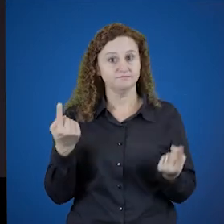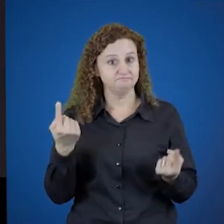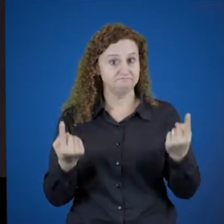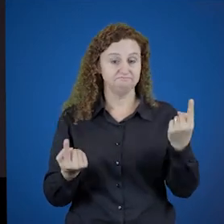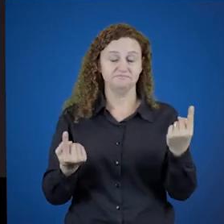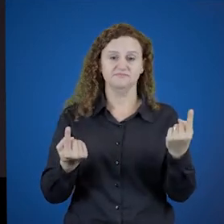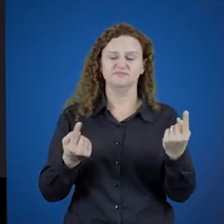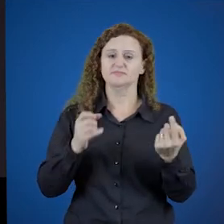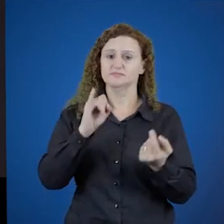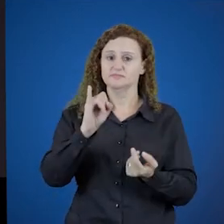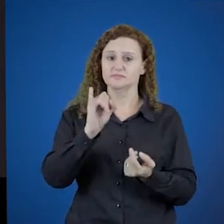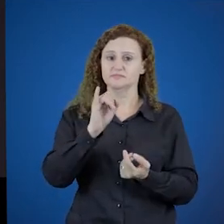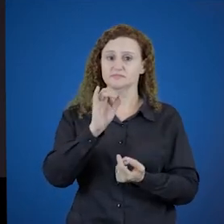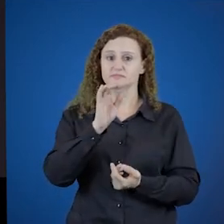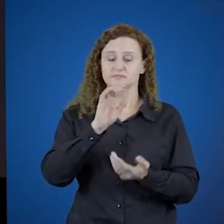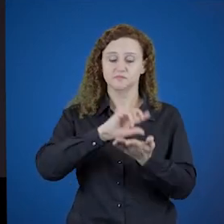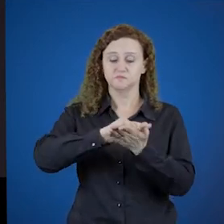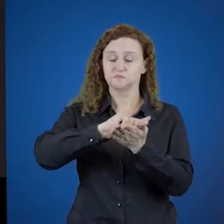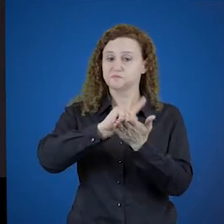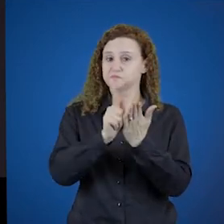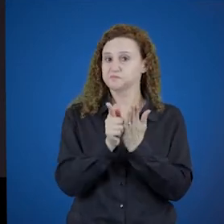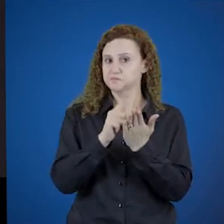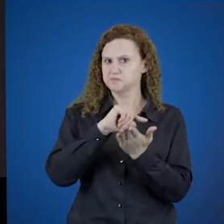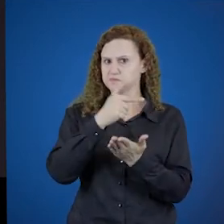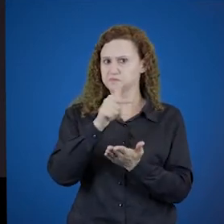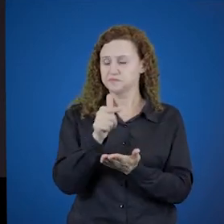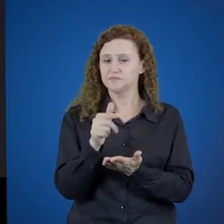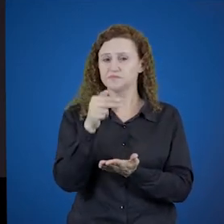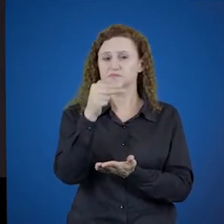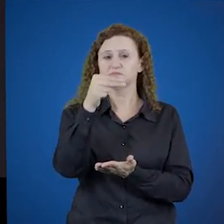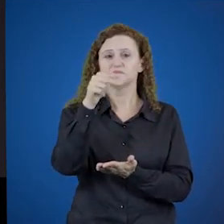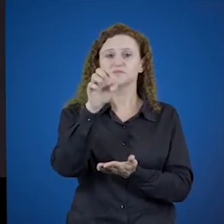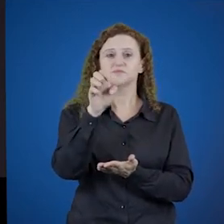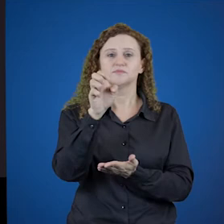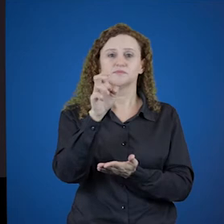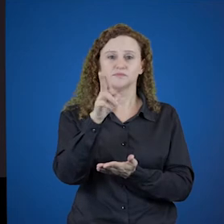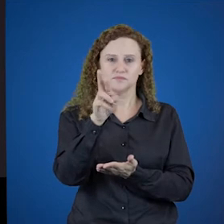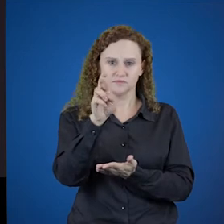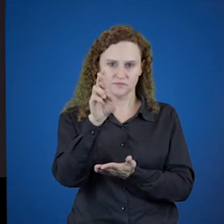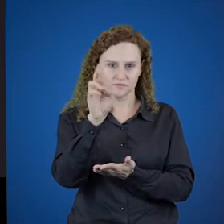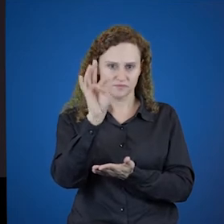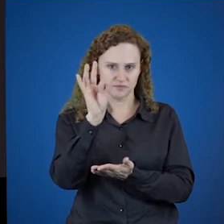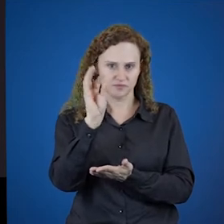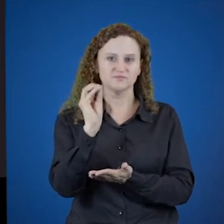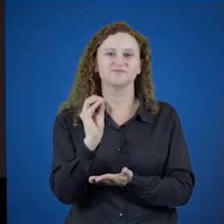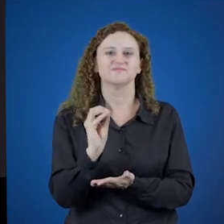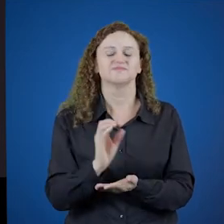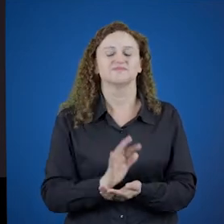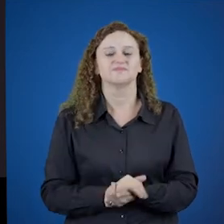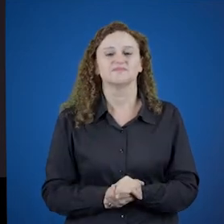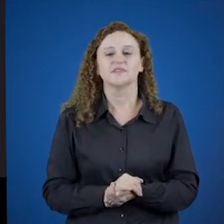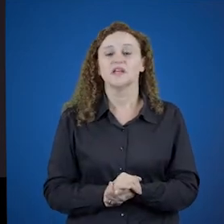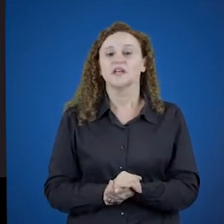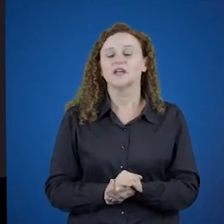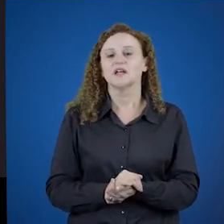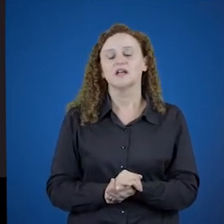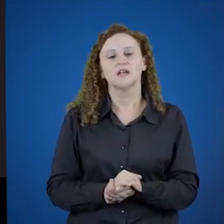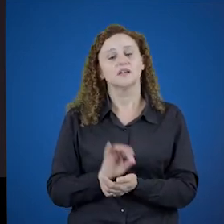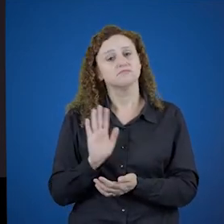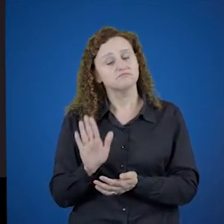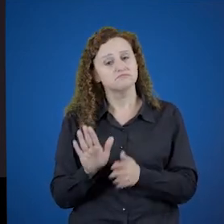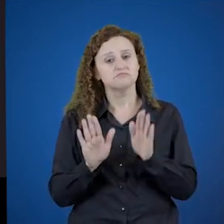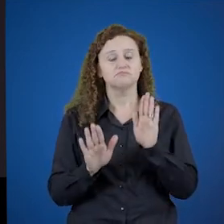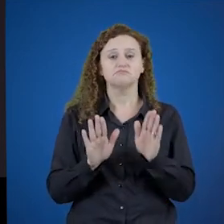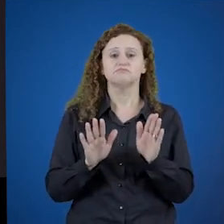feminino será Bona se for neutro bono se for masculino segue a segunda